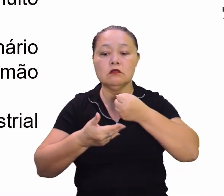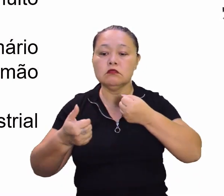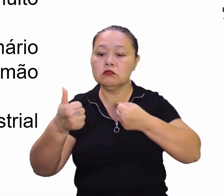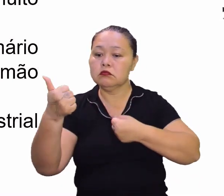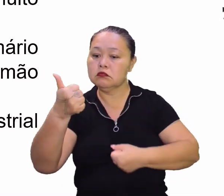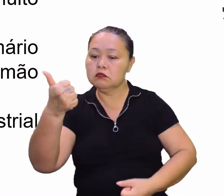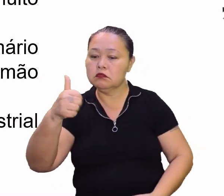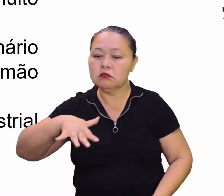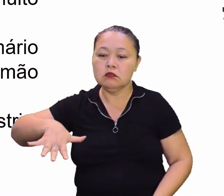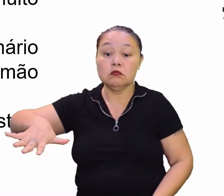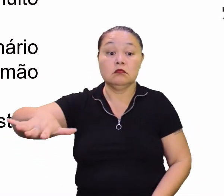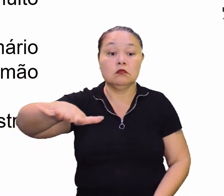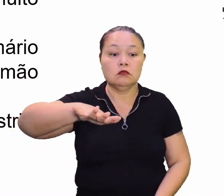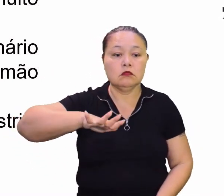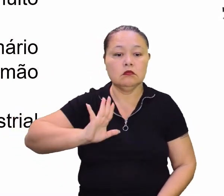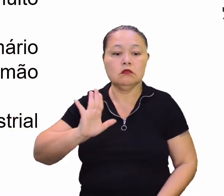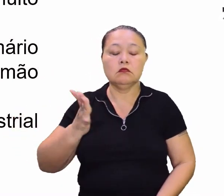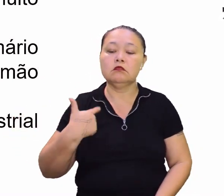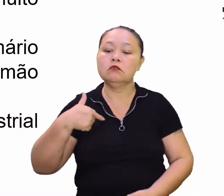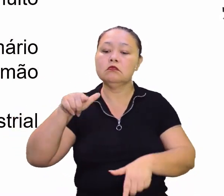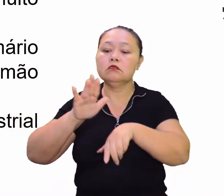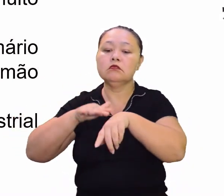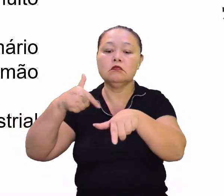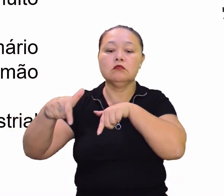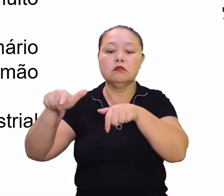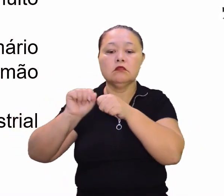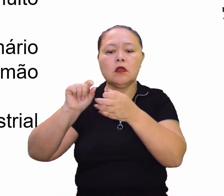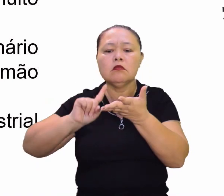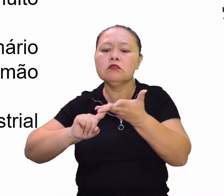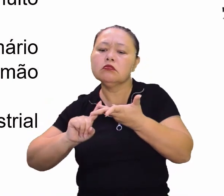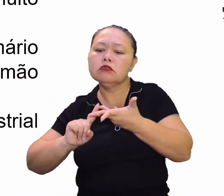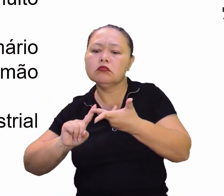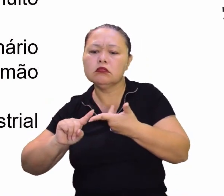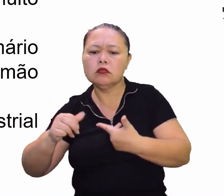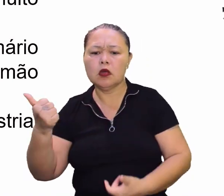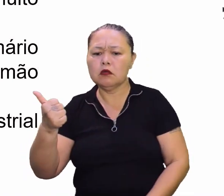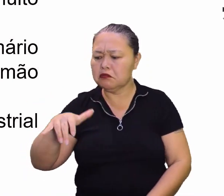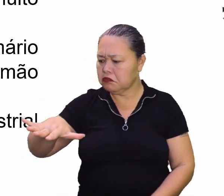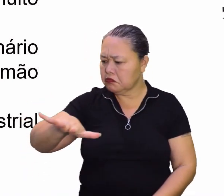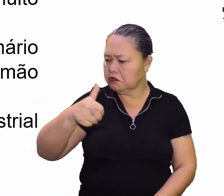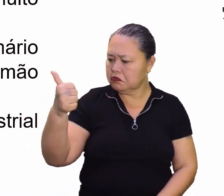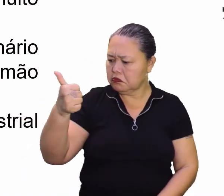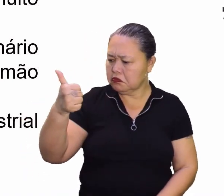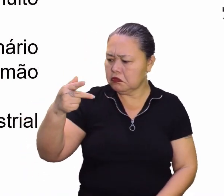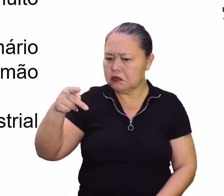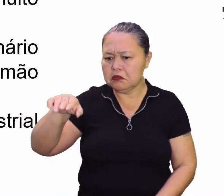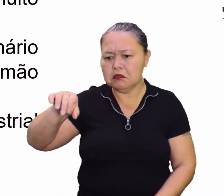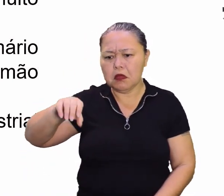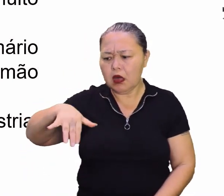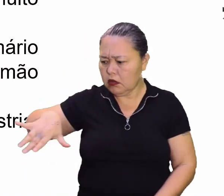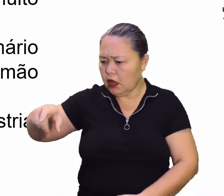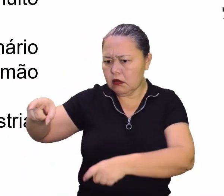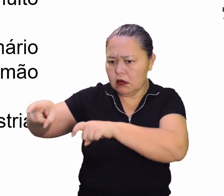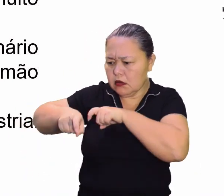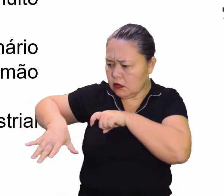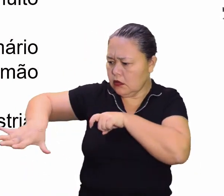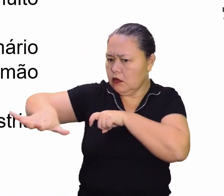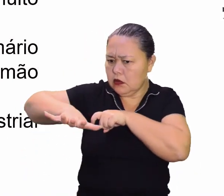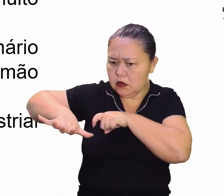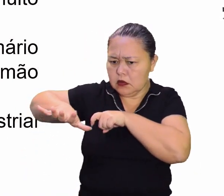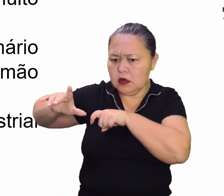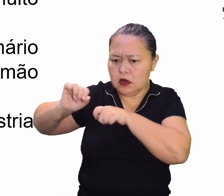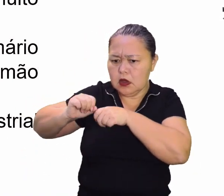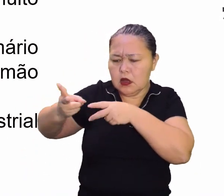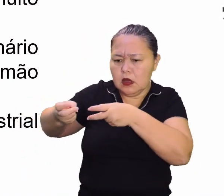baseada no setor primário, com emprego de numerosa mão de obra. Setor primário, falando de setor primário, tem espaço para essa galera trabalhar com a